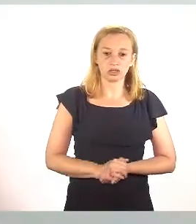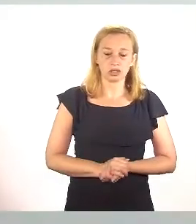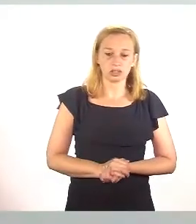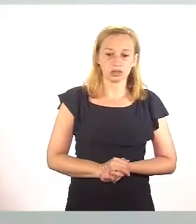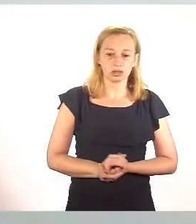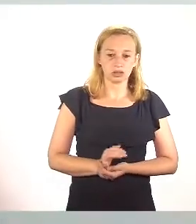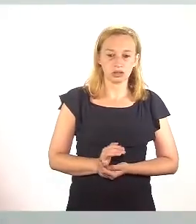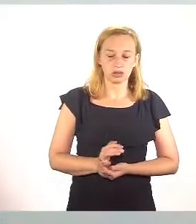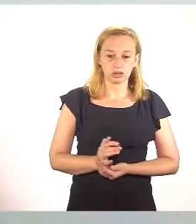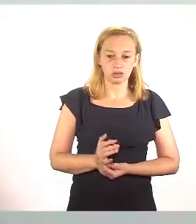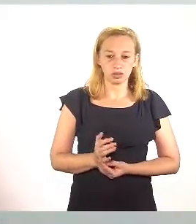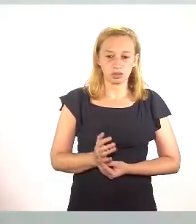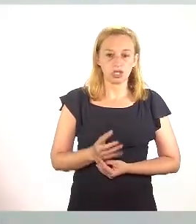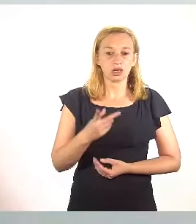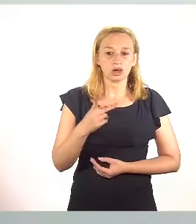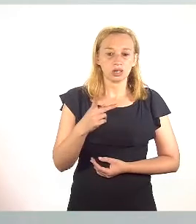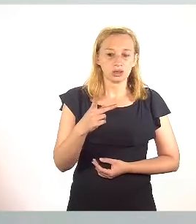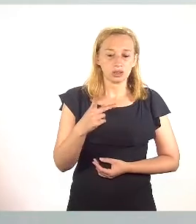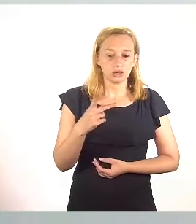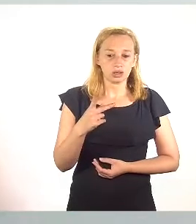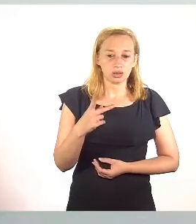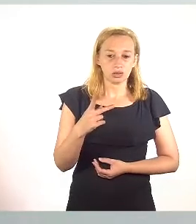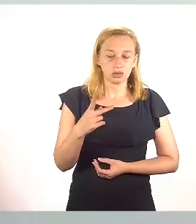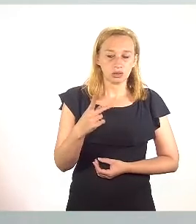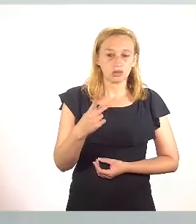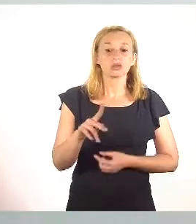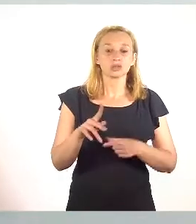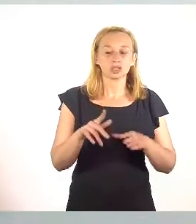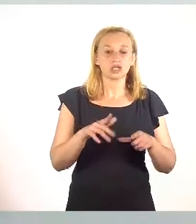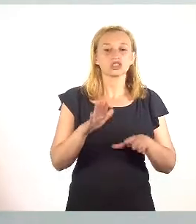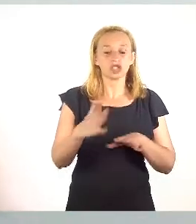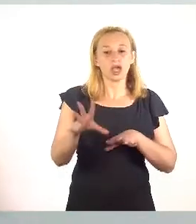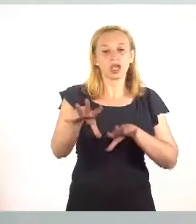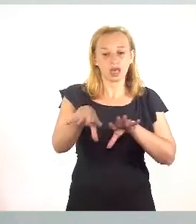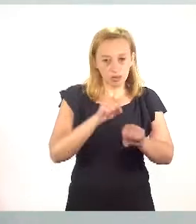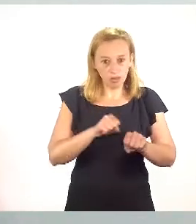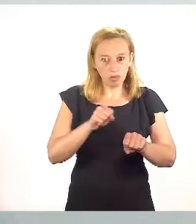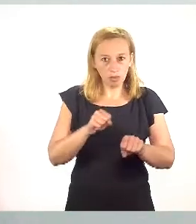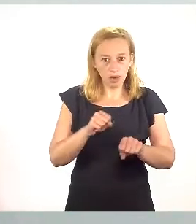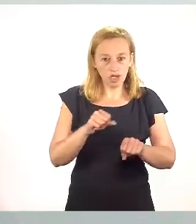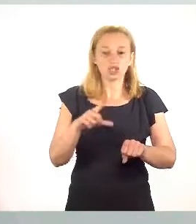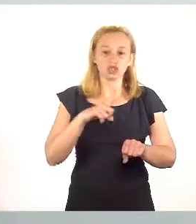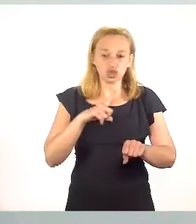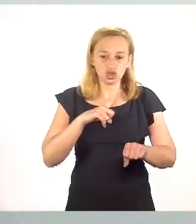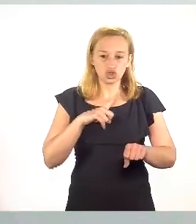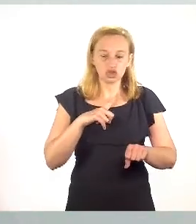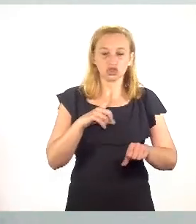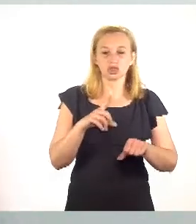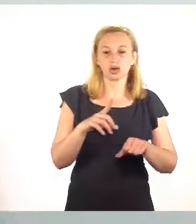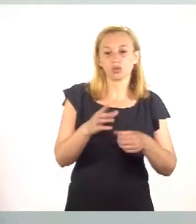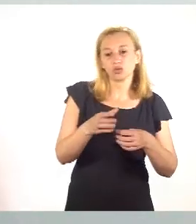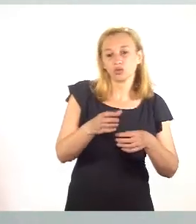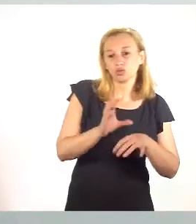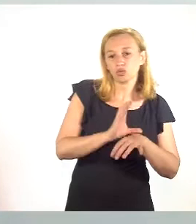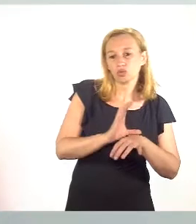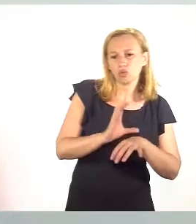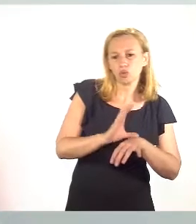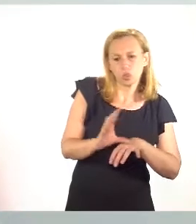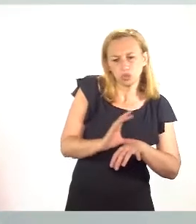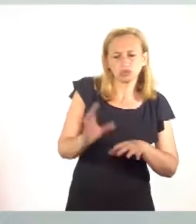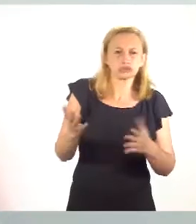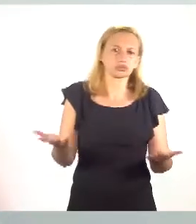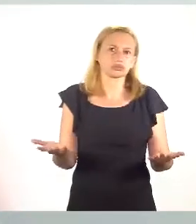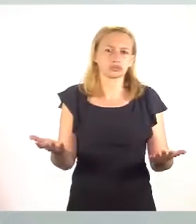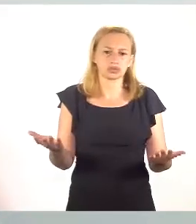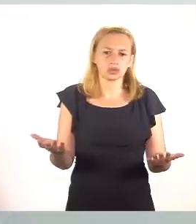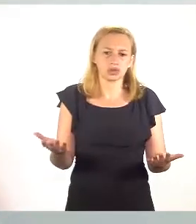era a sua especialidade? O senhor já era formado em alguma coisa? O senhor tinha algum curso de nível médio